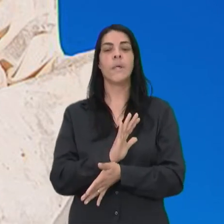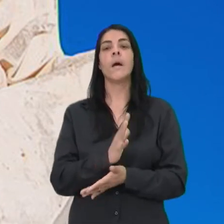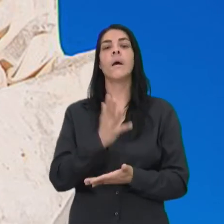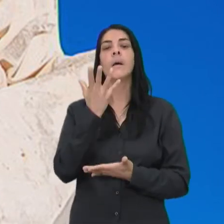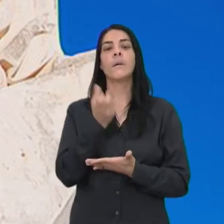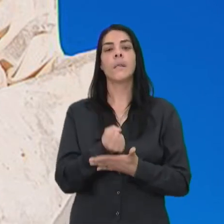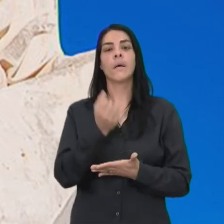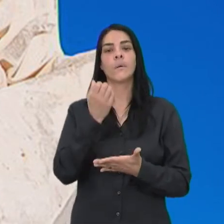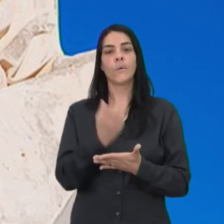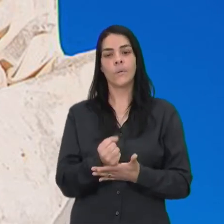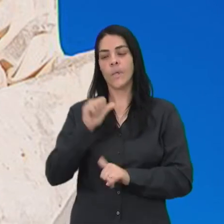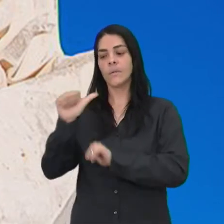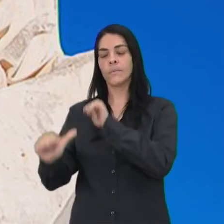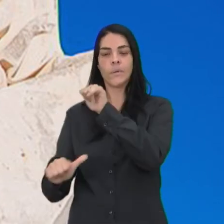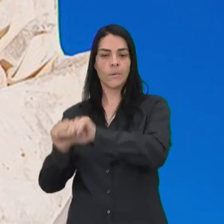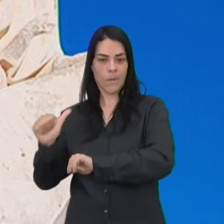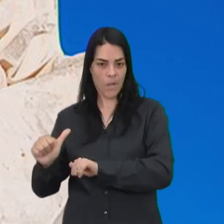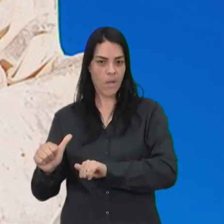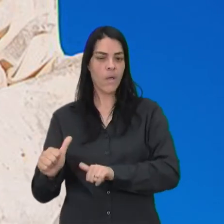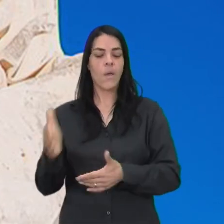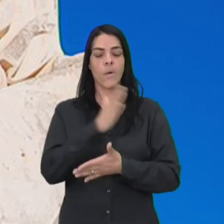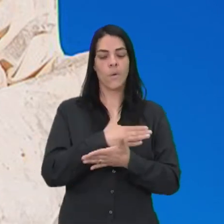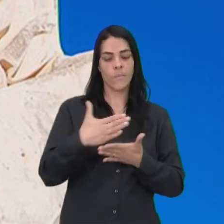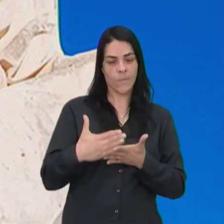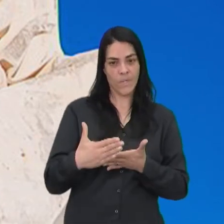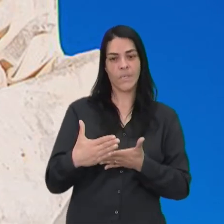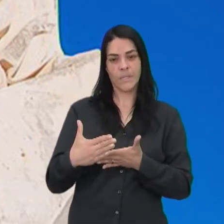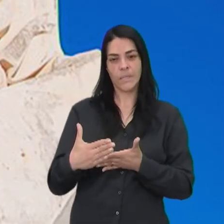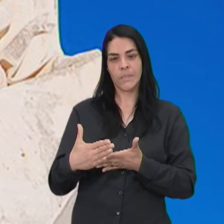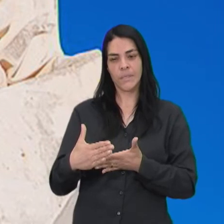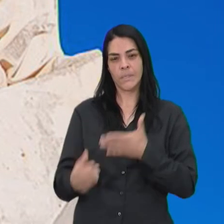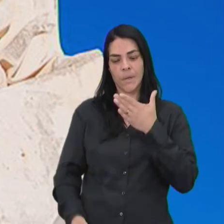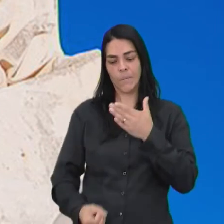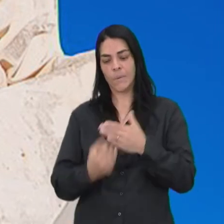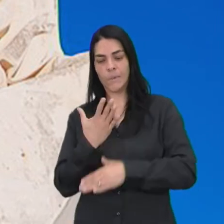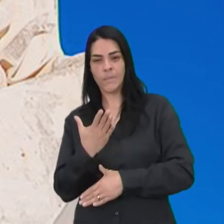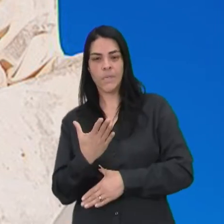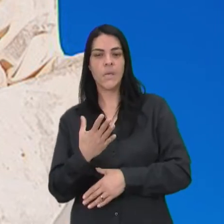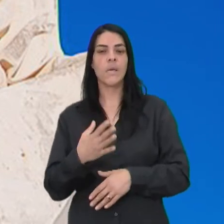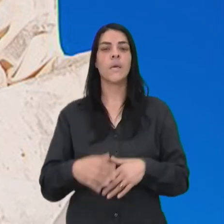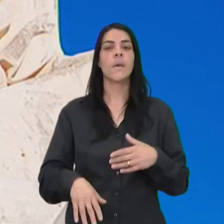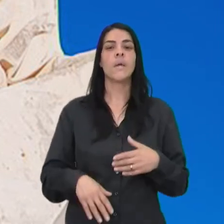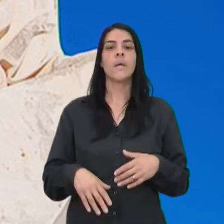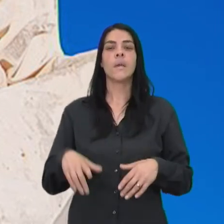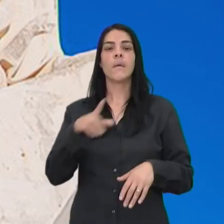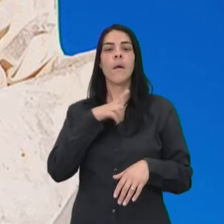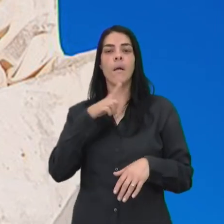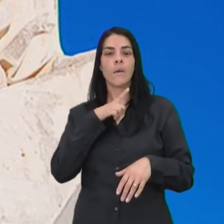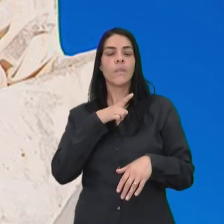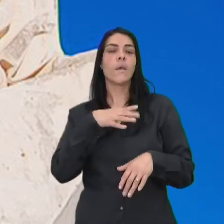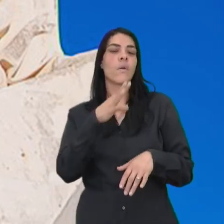seja, você começar a produzir conhecimento, começar a produzir algumas coisas,